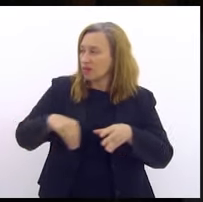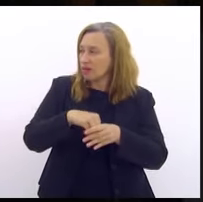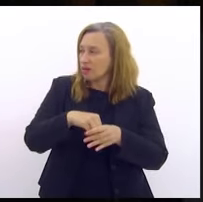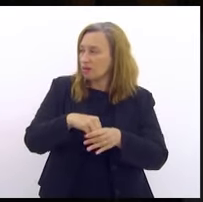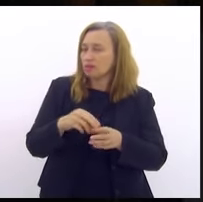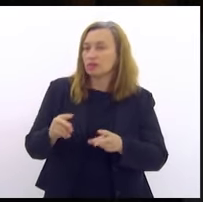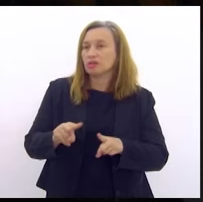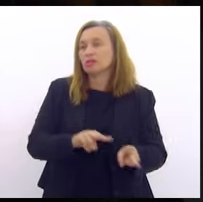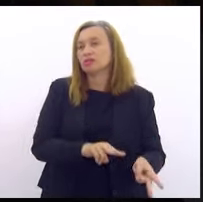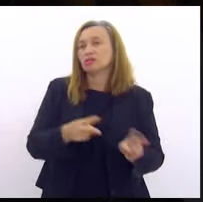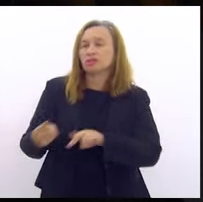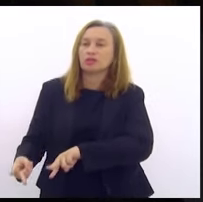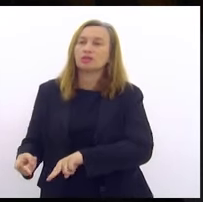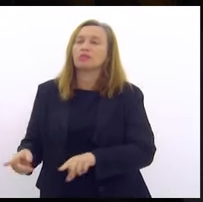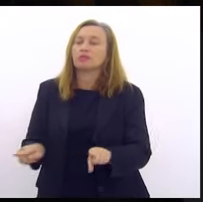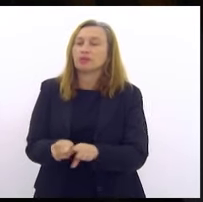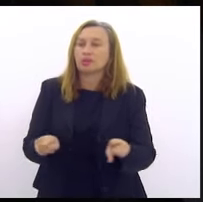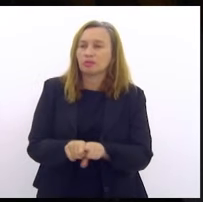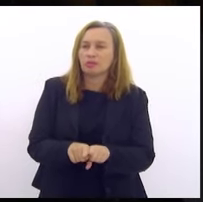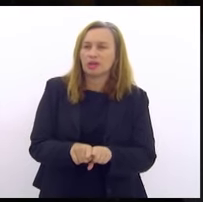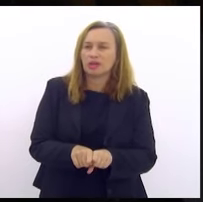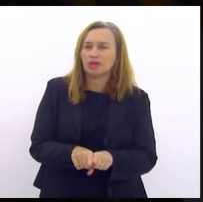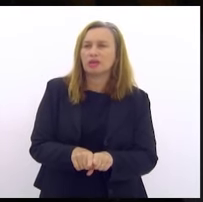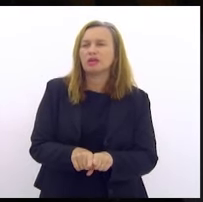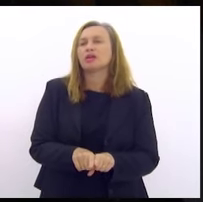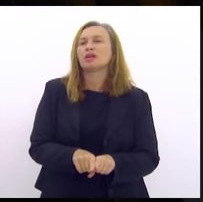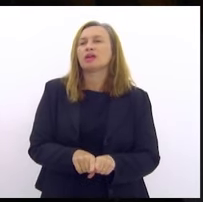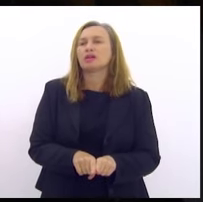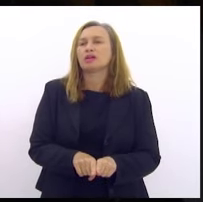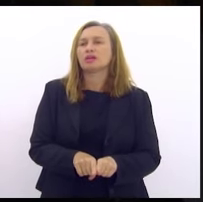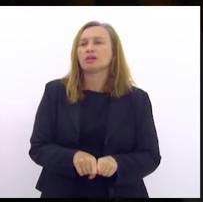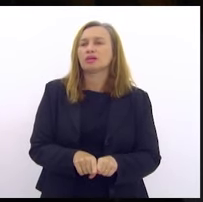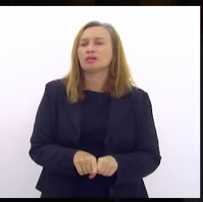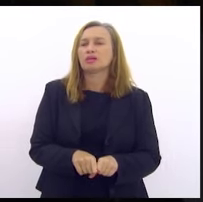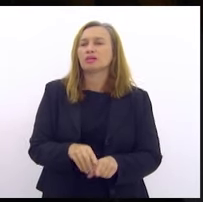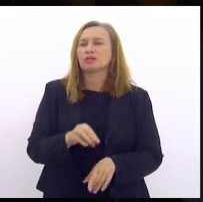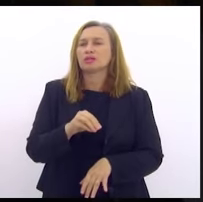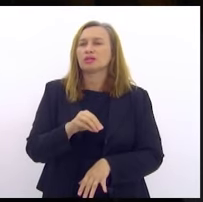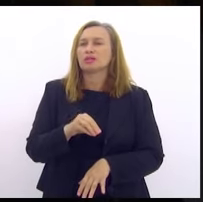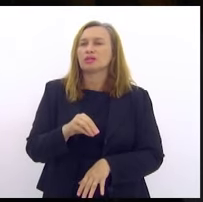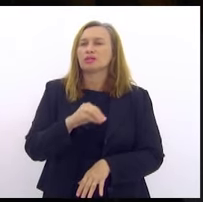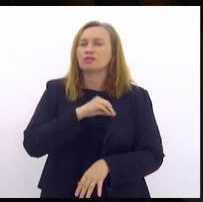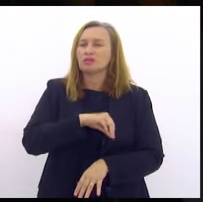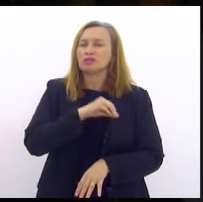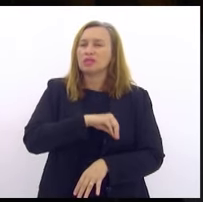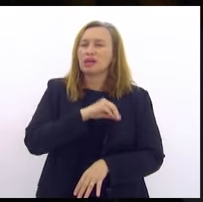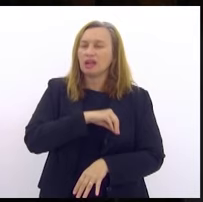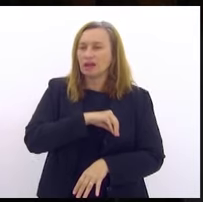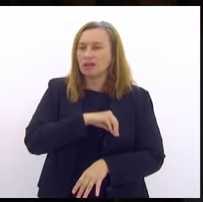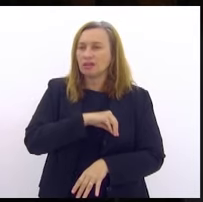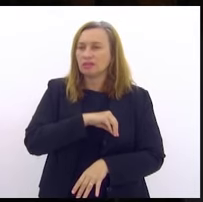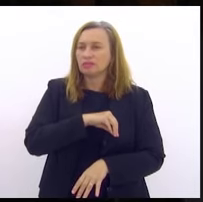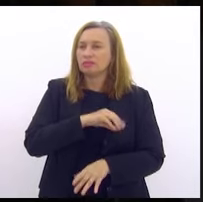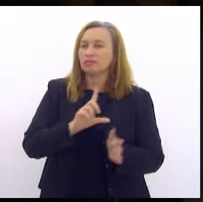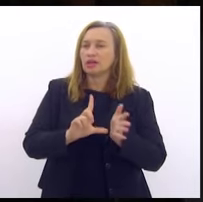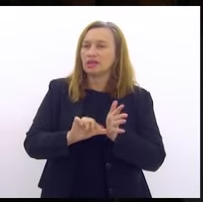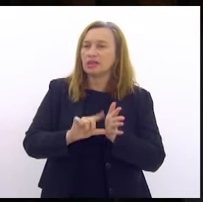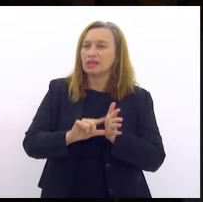o direito à indenização por esses mais de 20 anos que eles deveriam estar na FAETEC e não